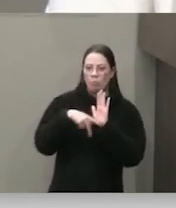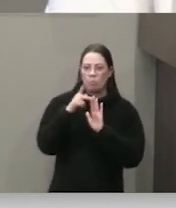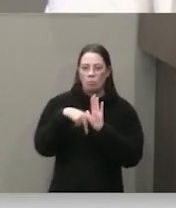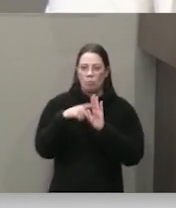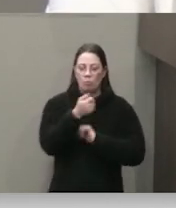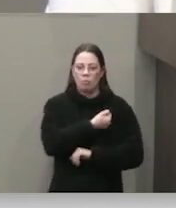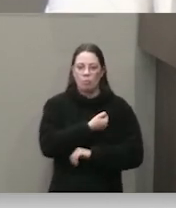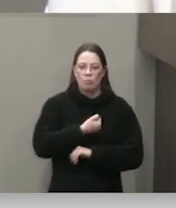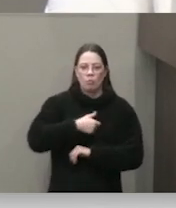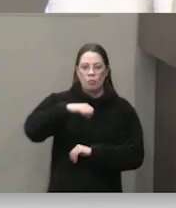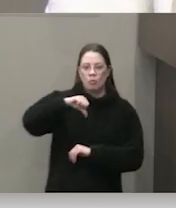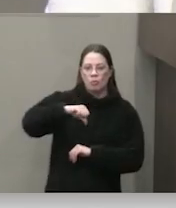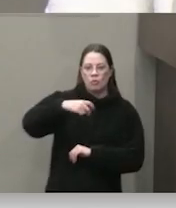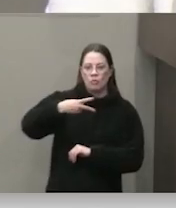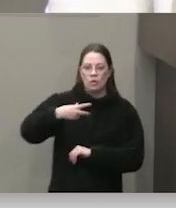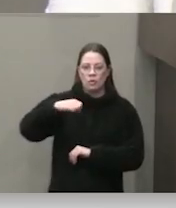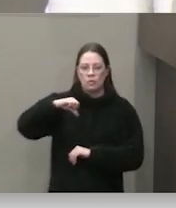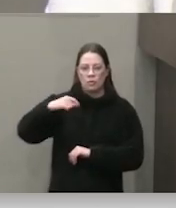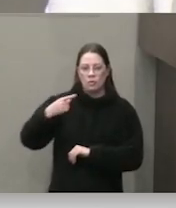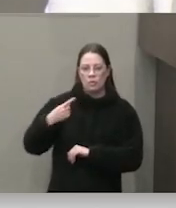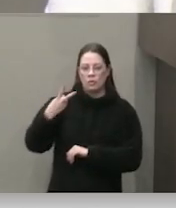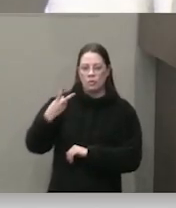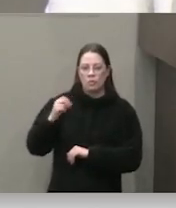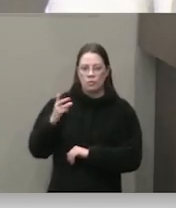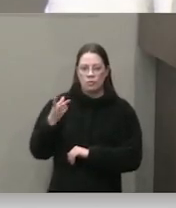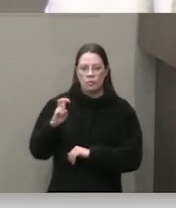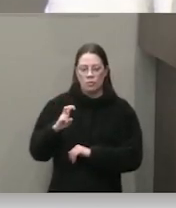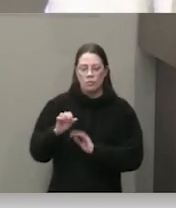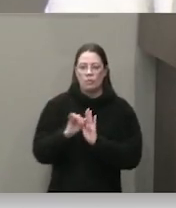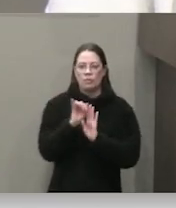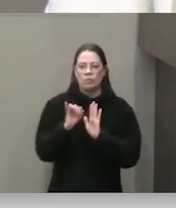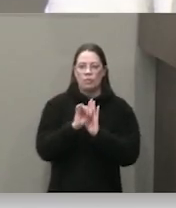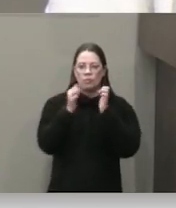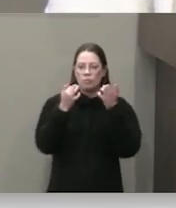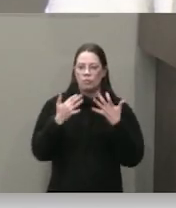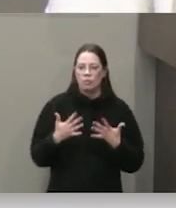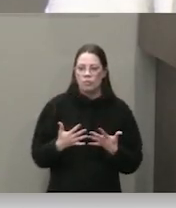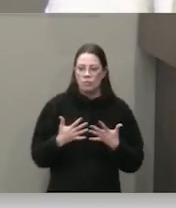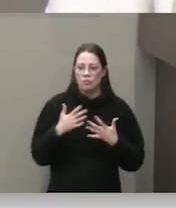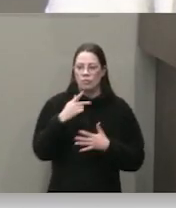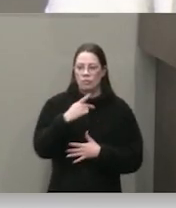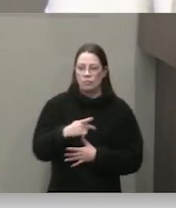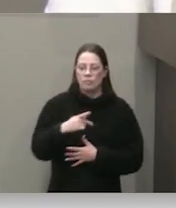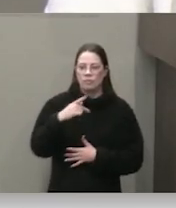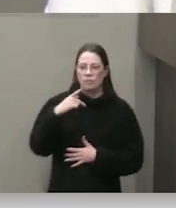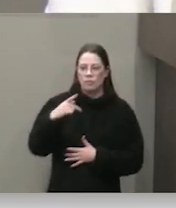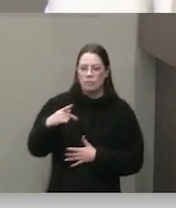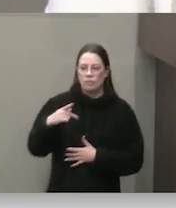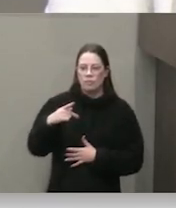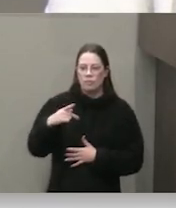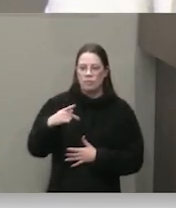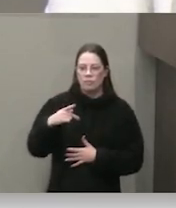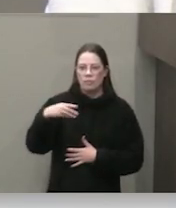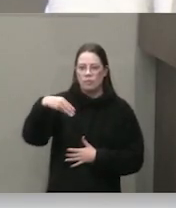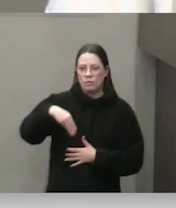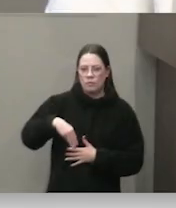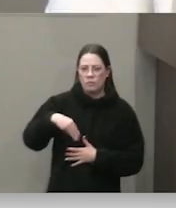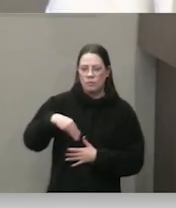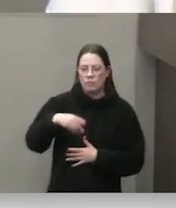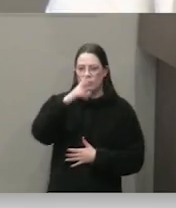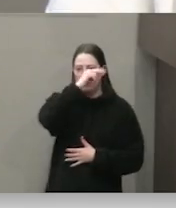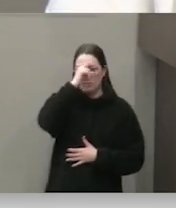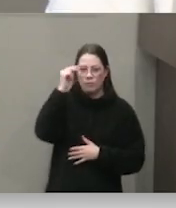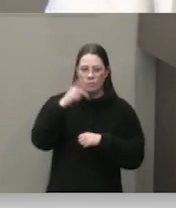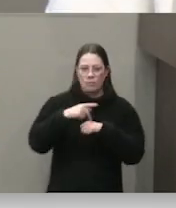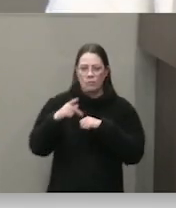número 92 e 91 de autoria do Poder Executivo Municipal, que institui o PPM no município de Passo Fundo